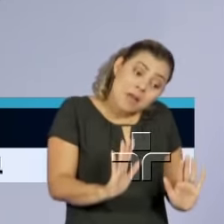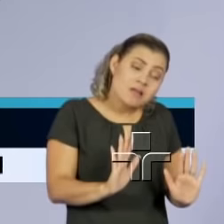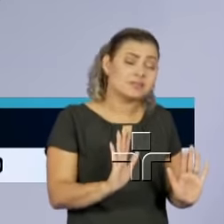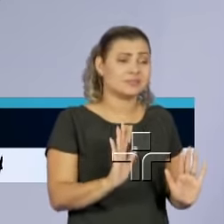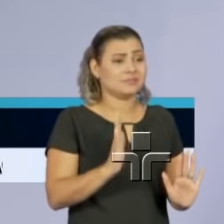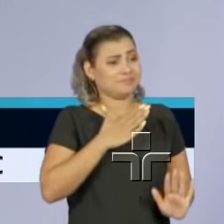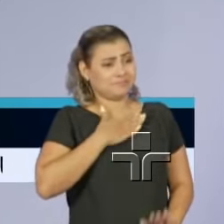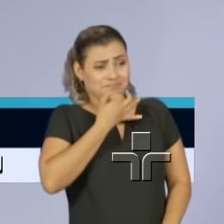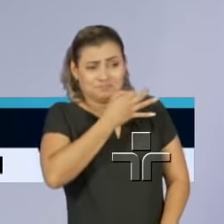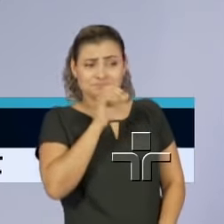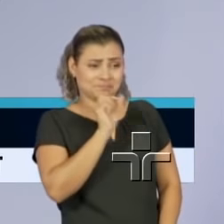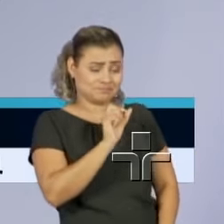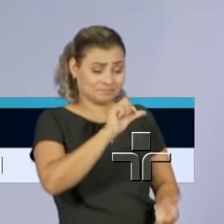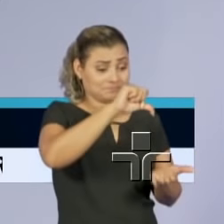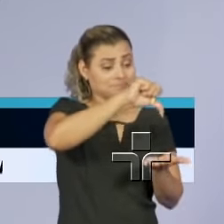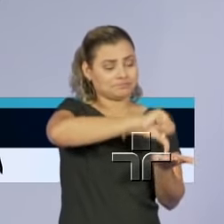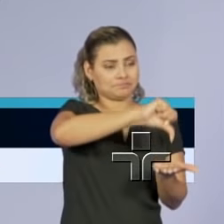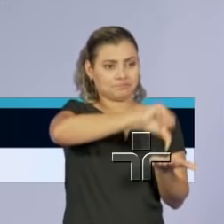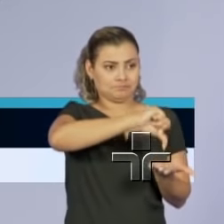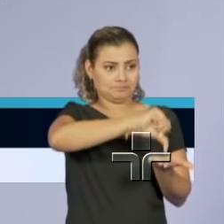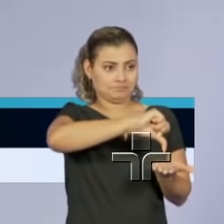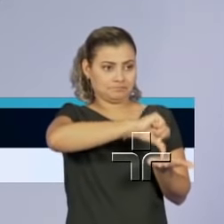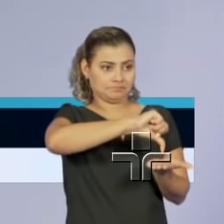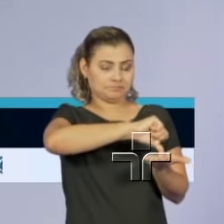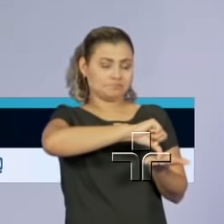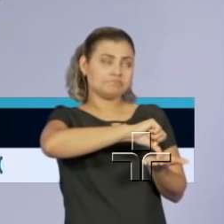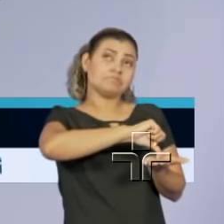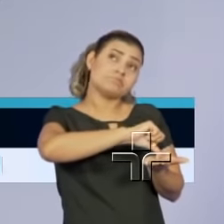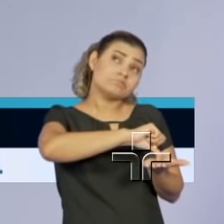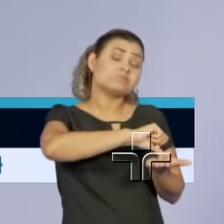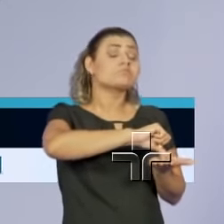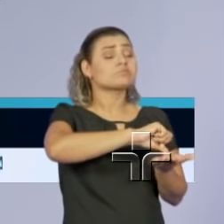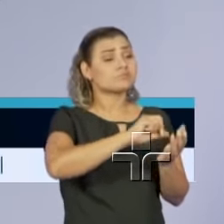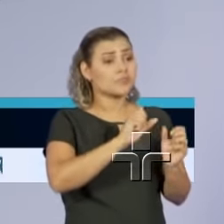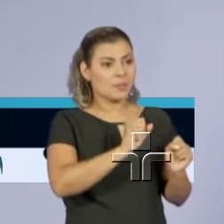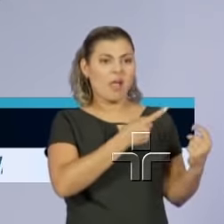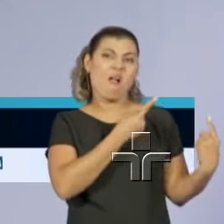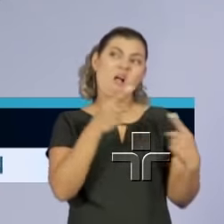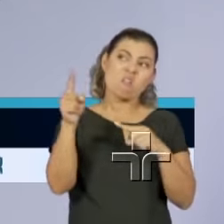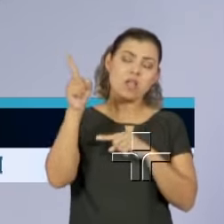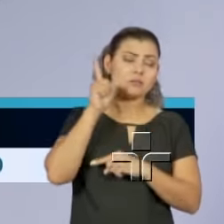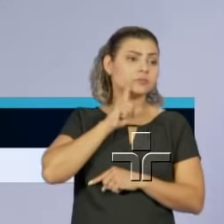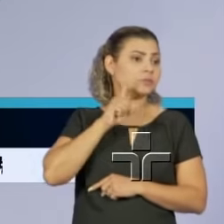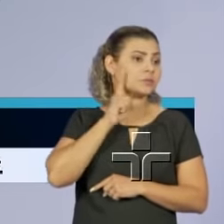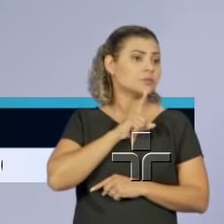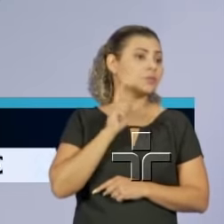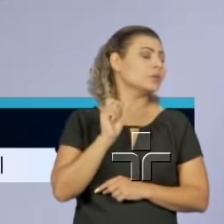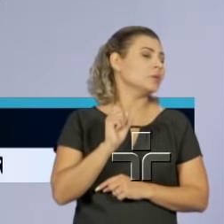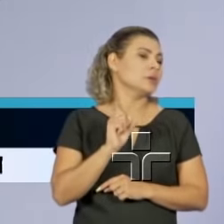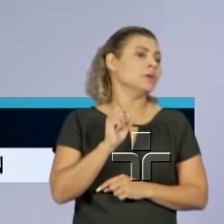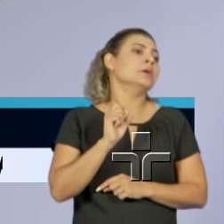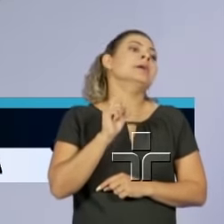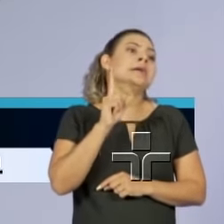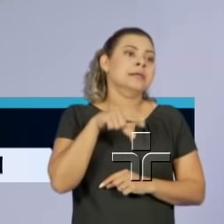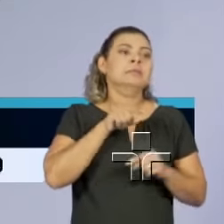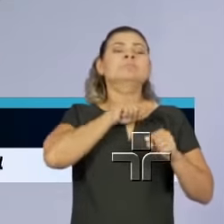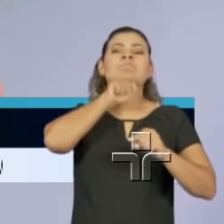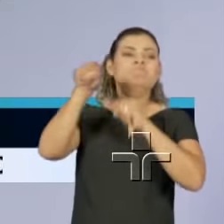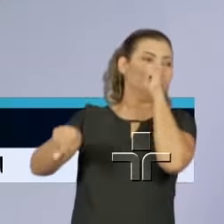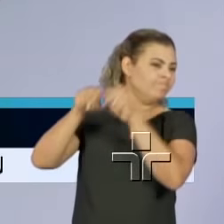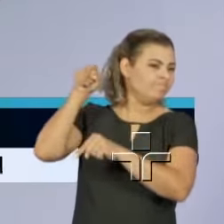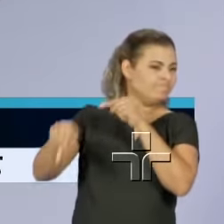pelas quais o Irã pode atingir os Estados Unidos são atentados